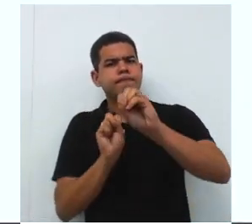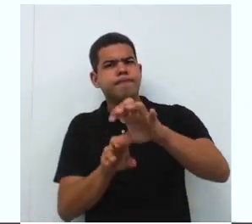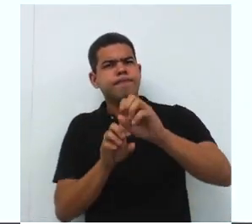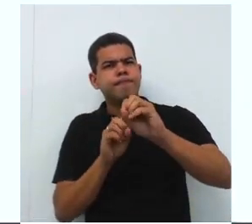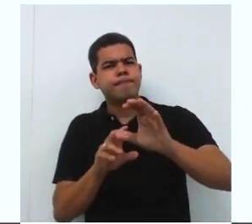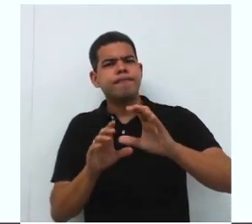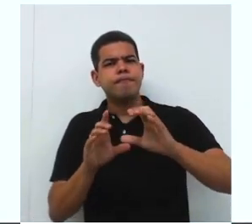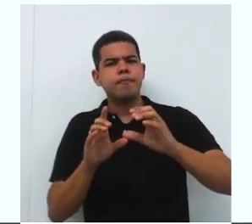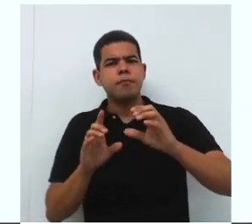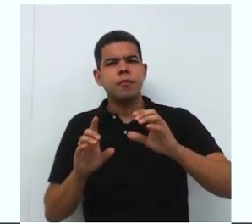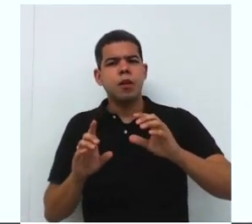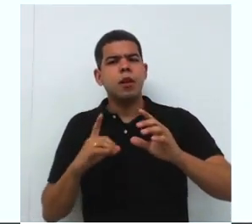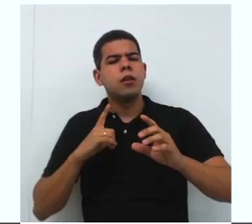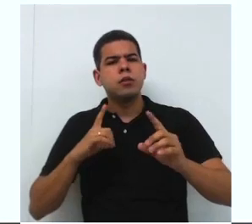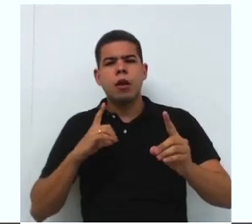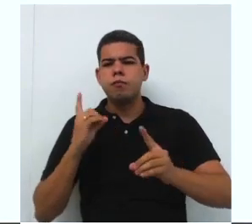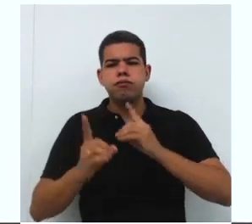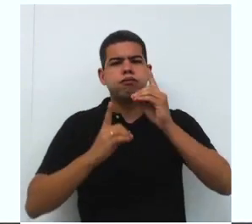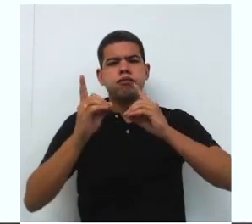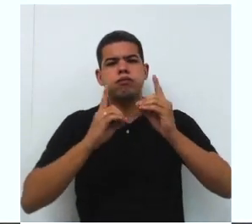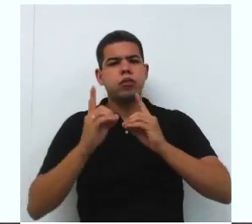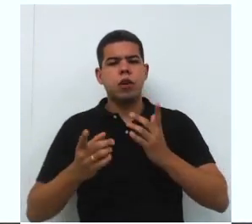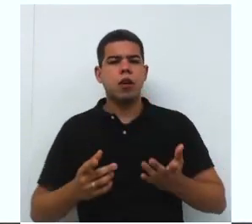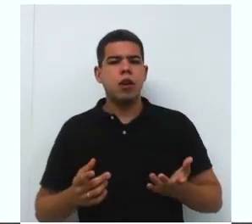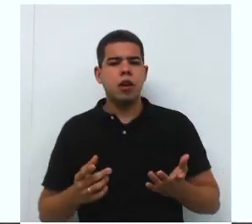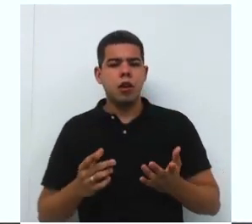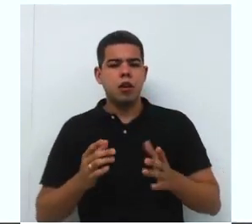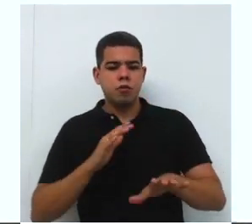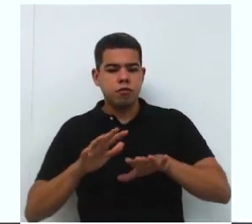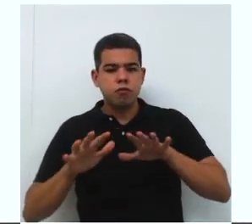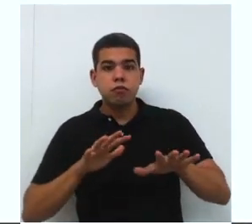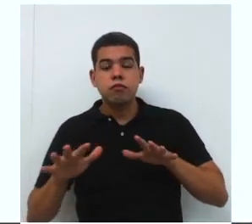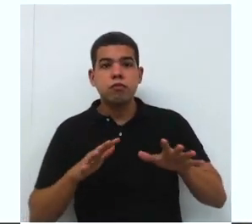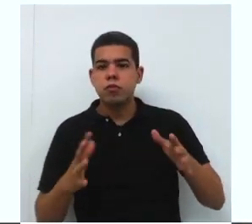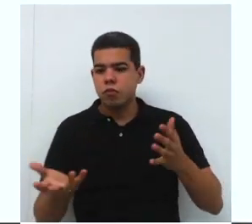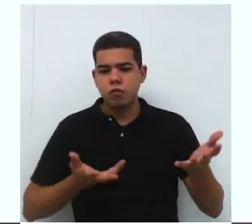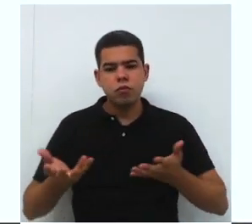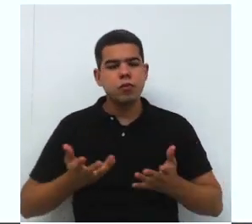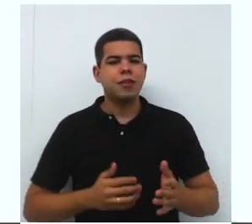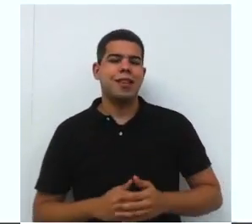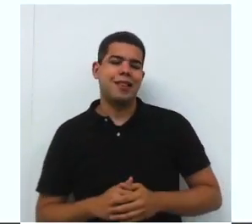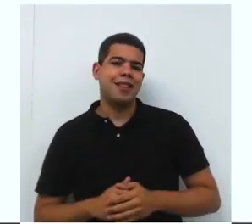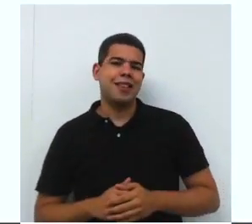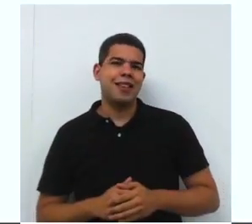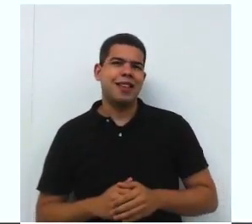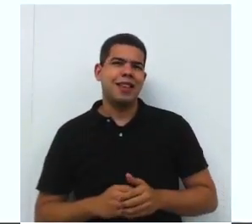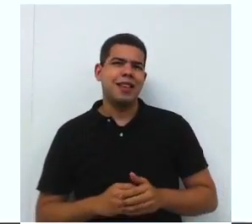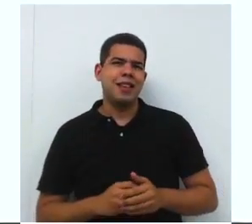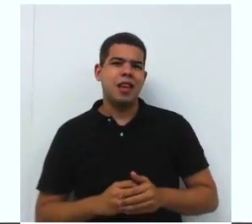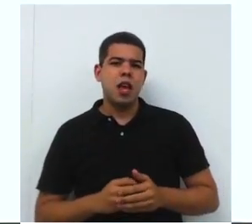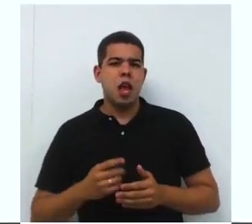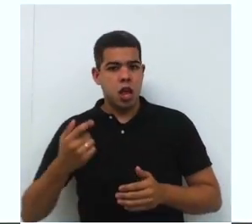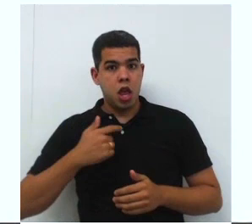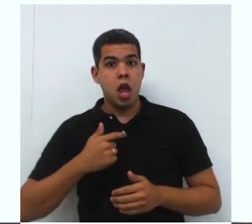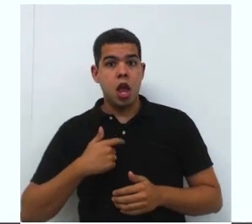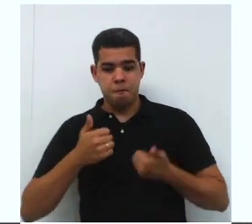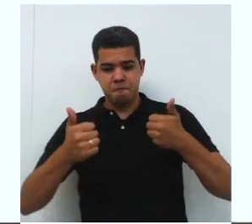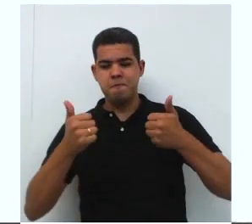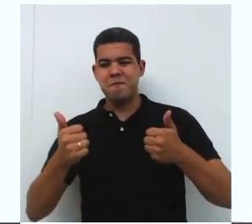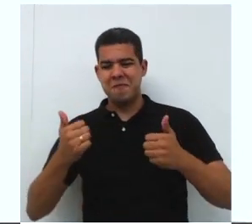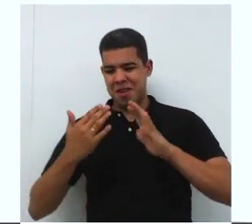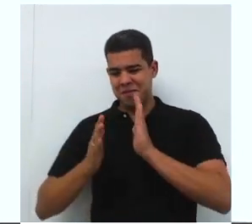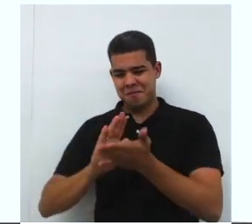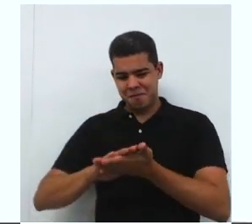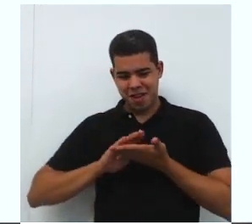aula dinâmica, uma aula bem explicada direitinho, então, o lucro não é meu, o lucro é